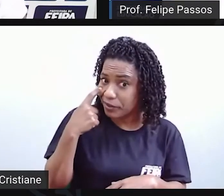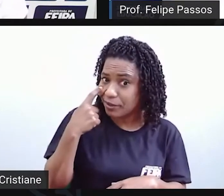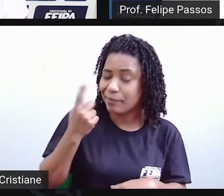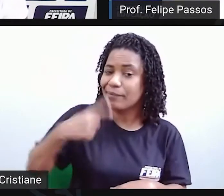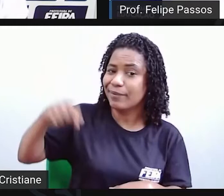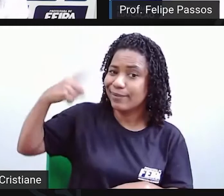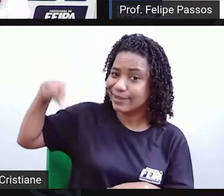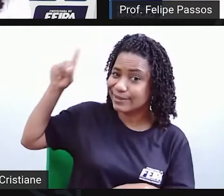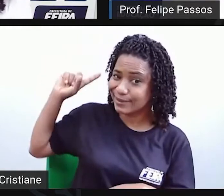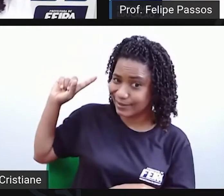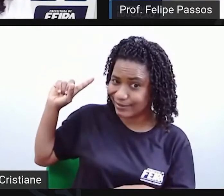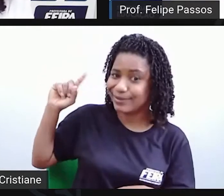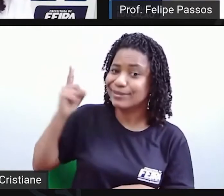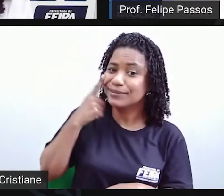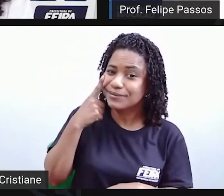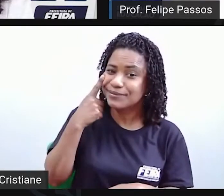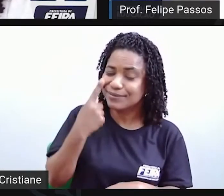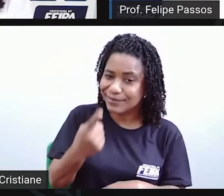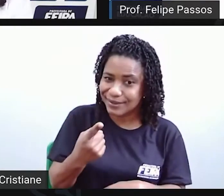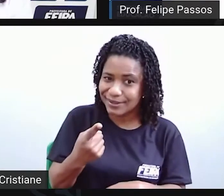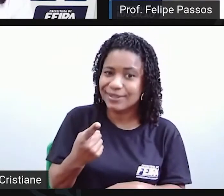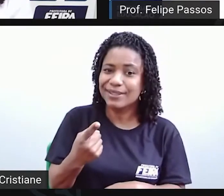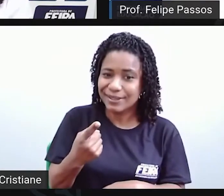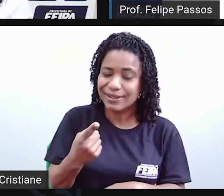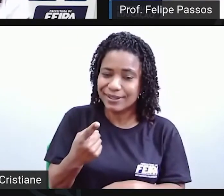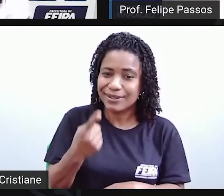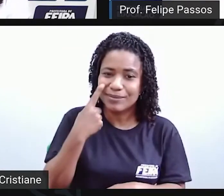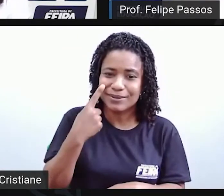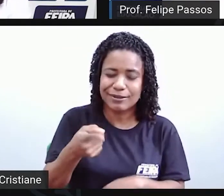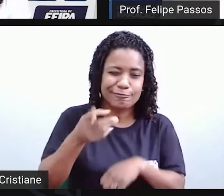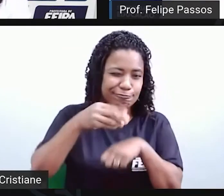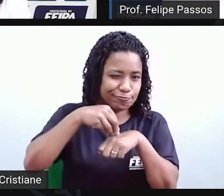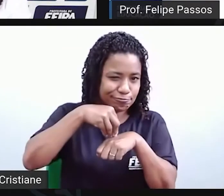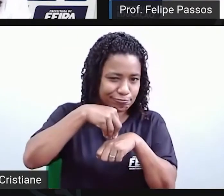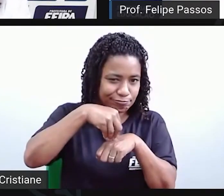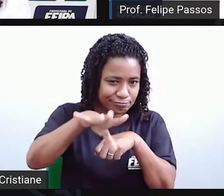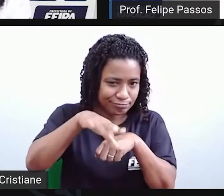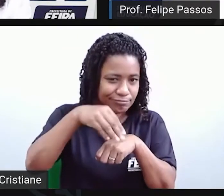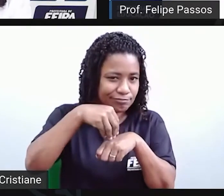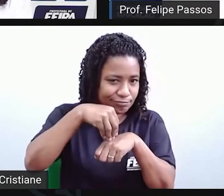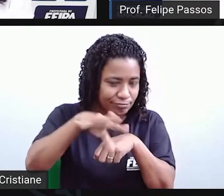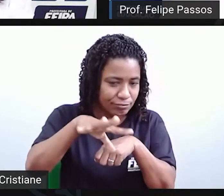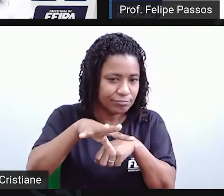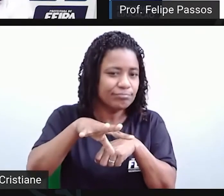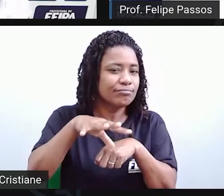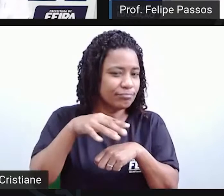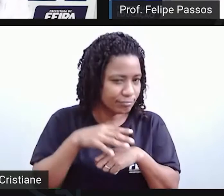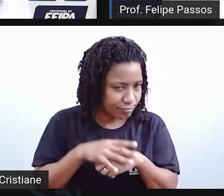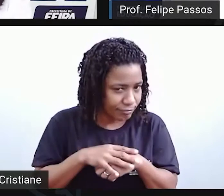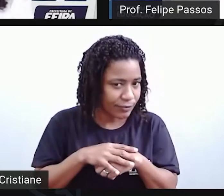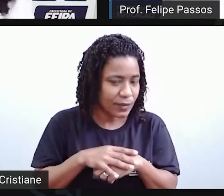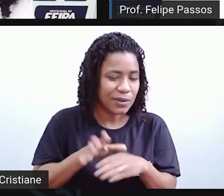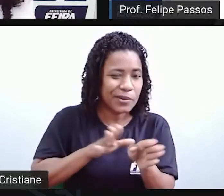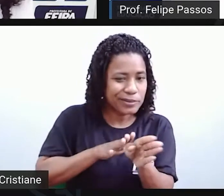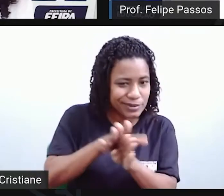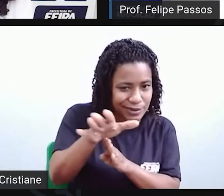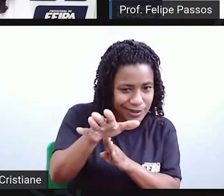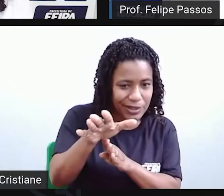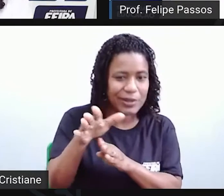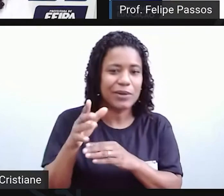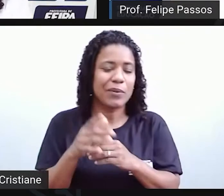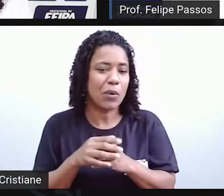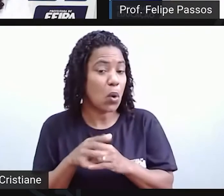real, que eram travestidas no sentido de disfarçadas como um conselho, como um